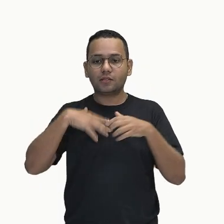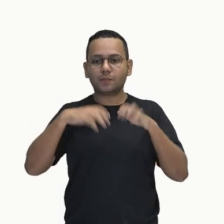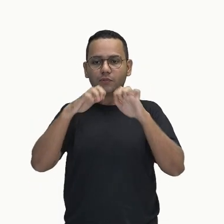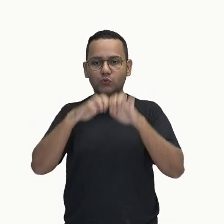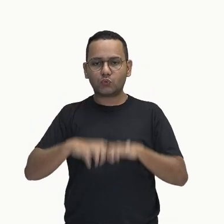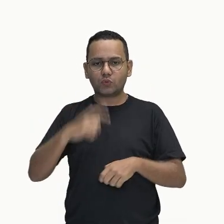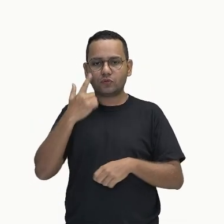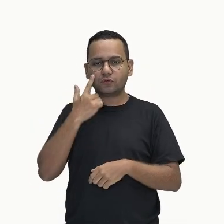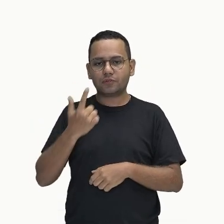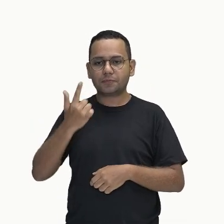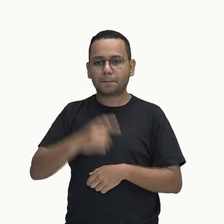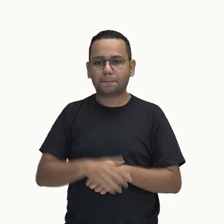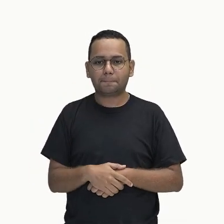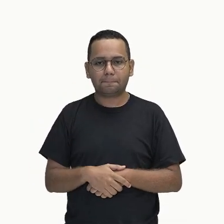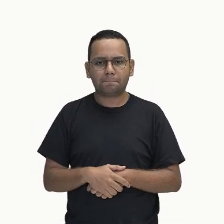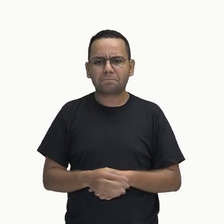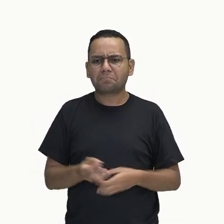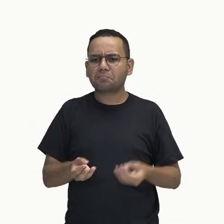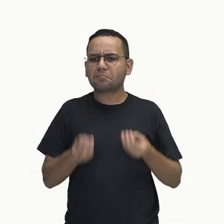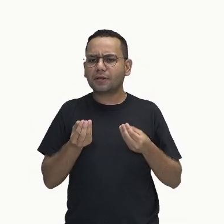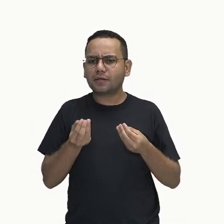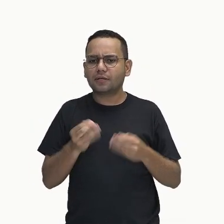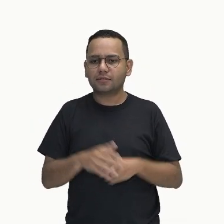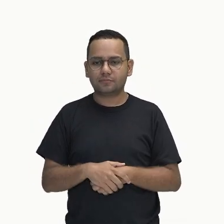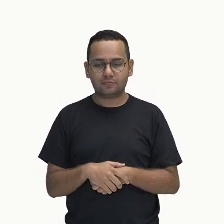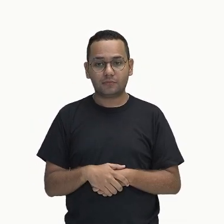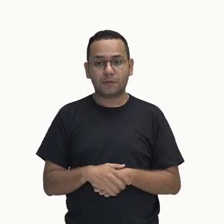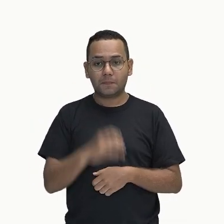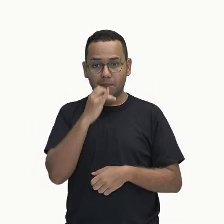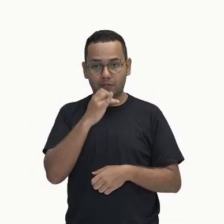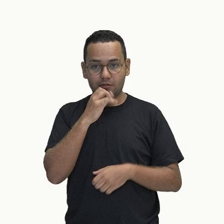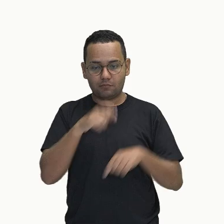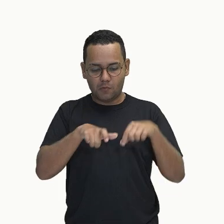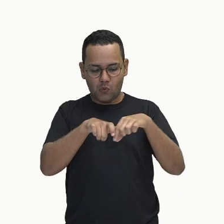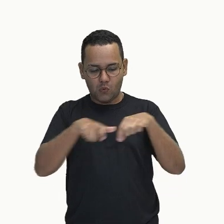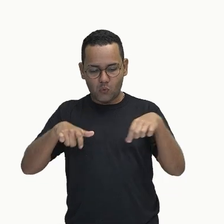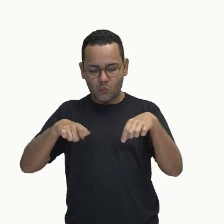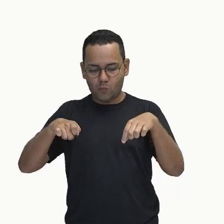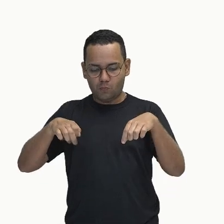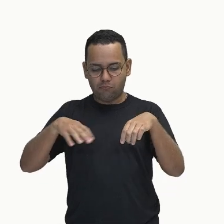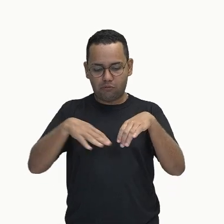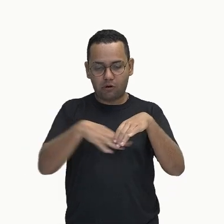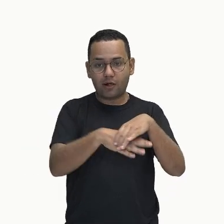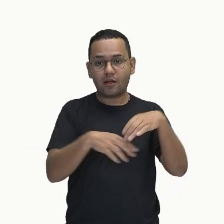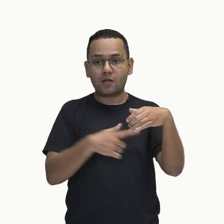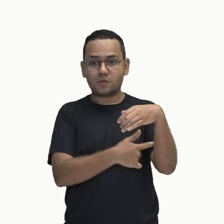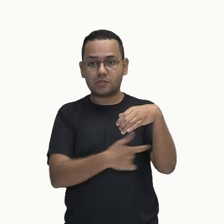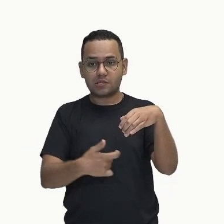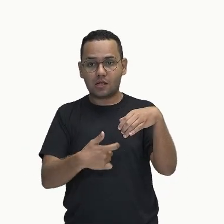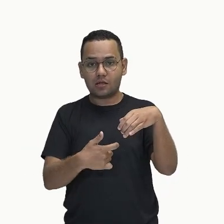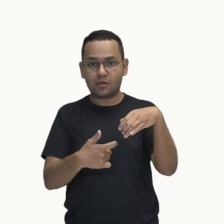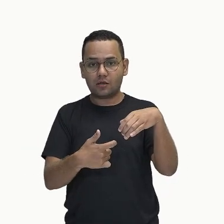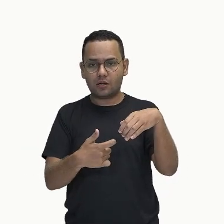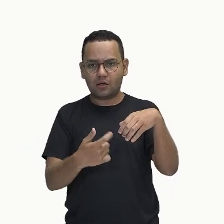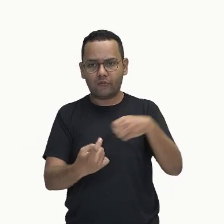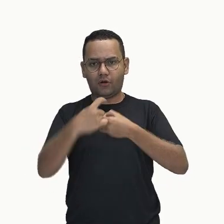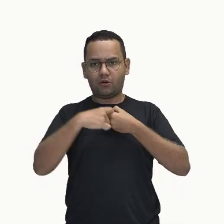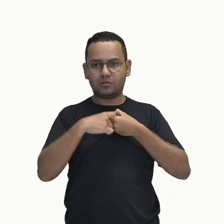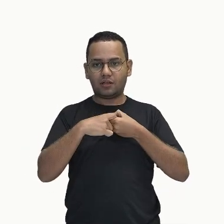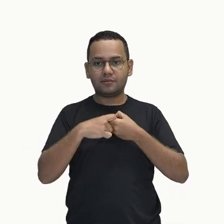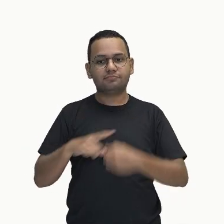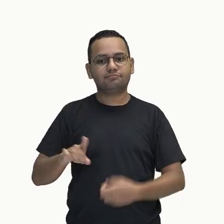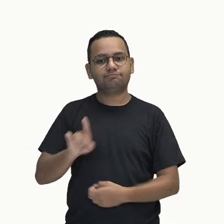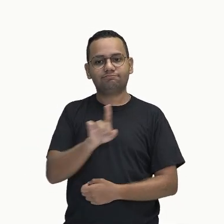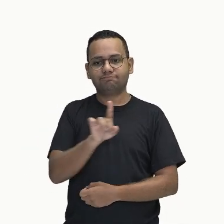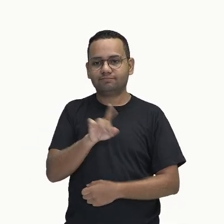válvulas. Para que quando o sangue passe, ele não volte, ele não retorne.